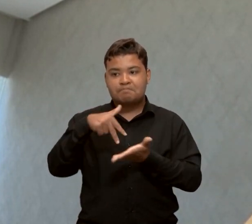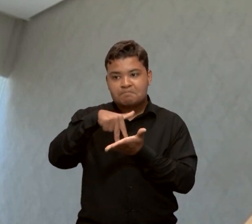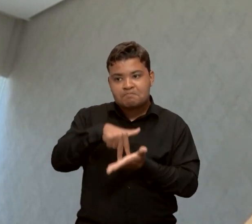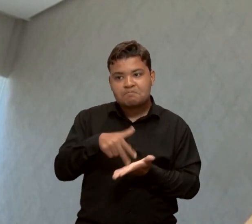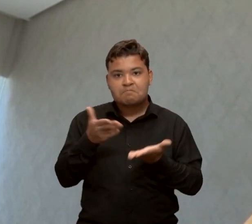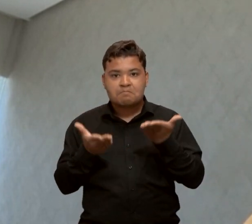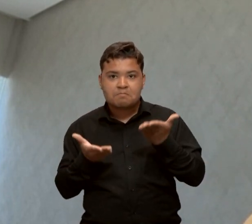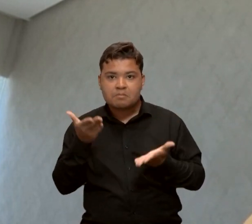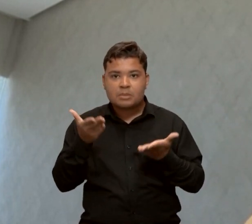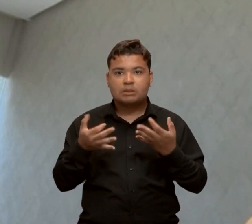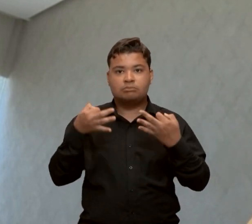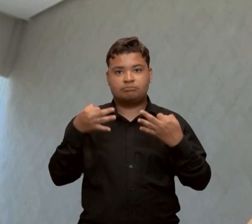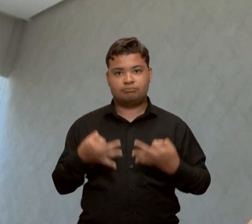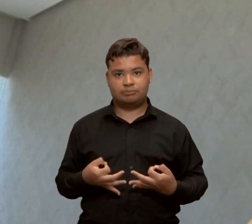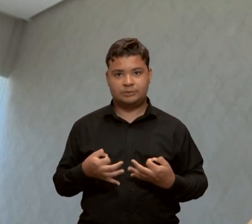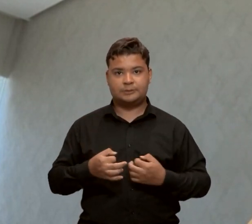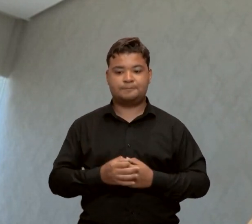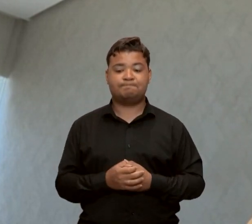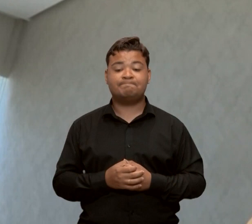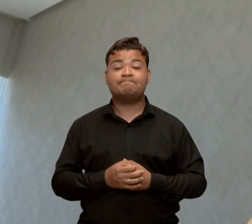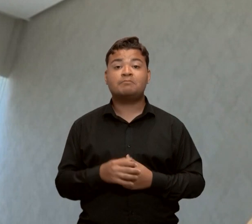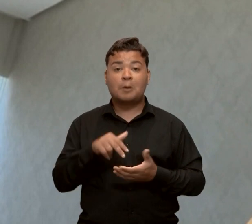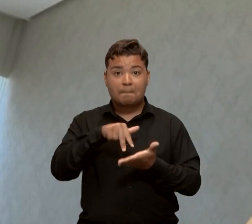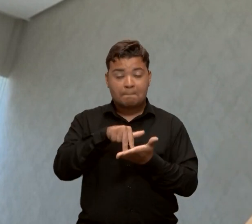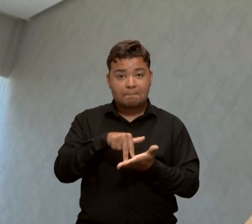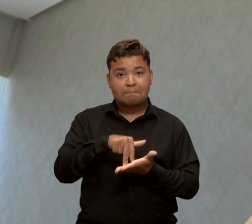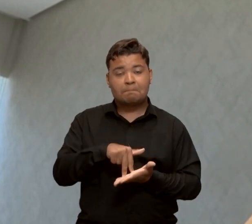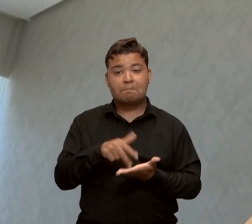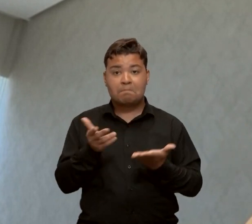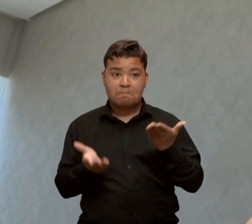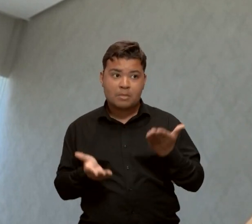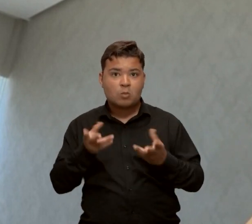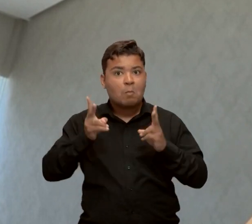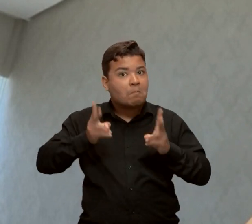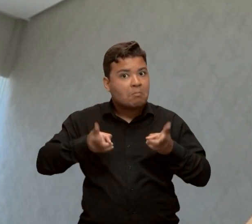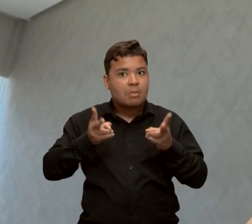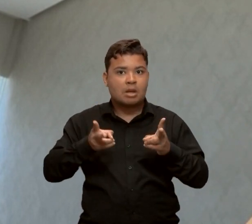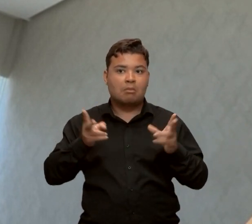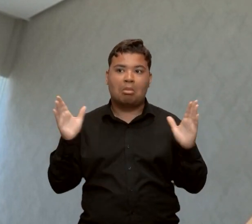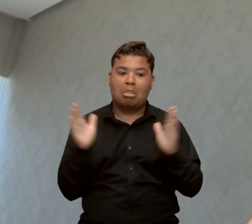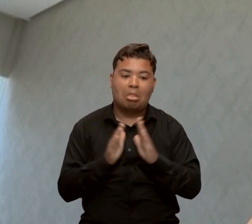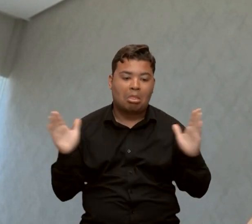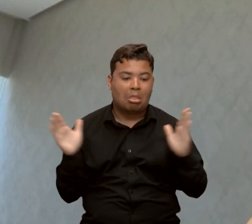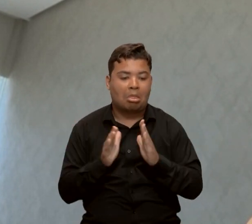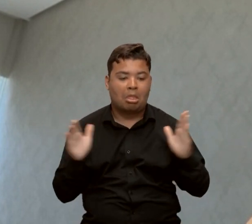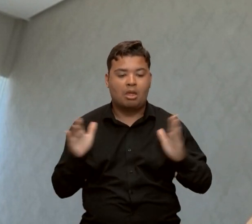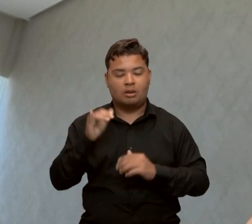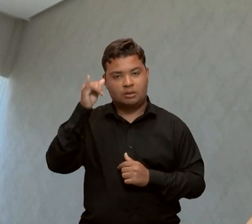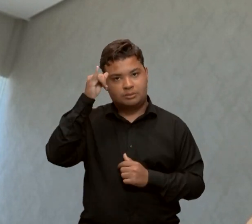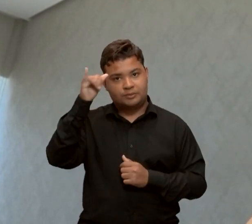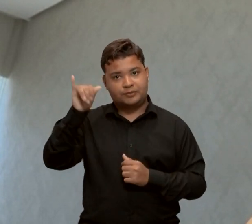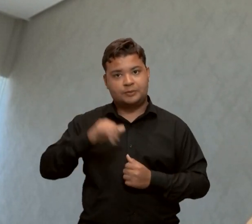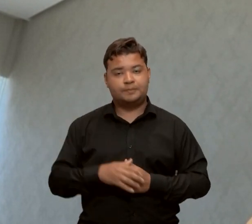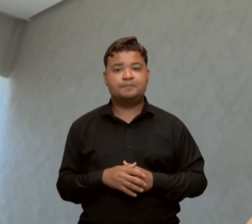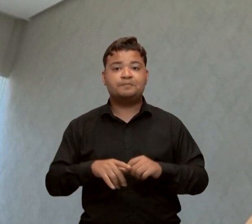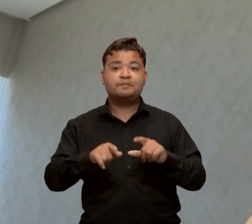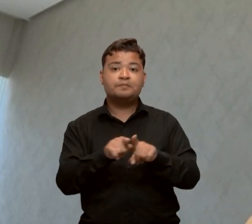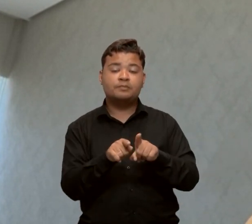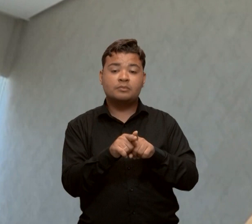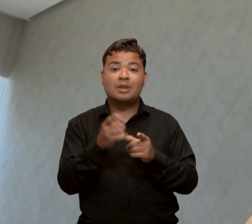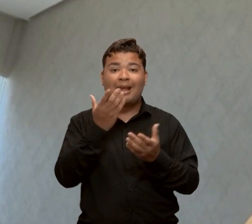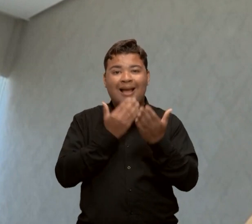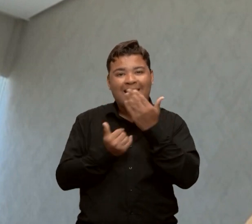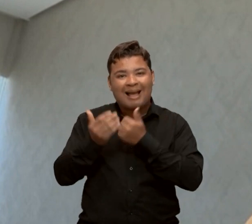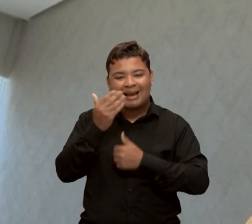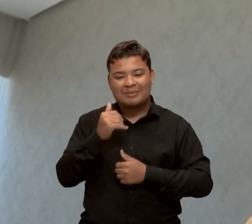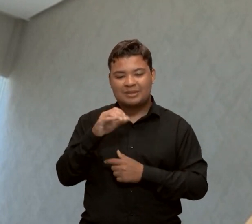fique mais flácida, então ele tem que manter o peso. Existem alguns estudos mostrando que a alimentação, principalmente de carboidratos, faz